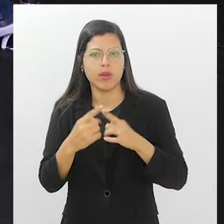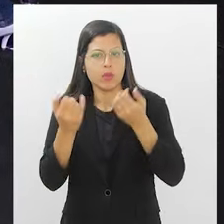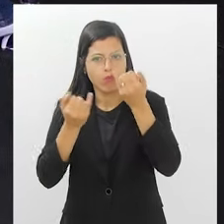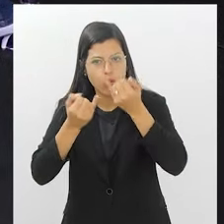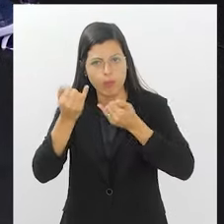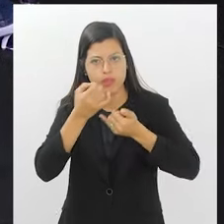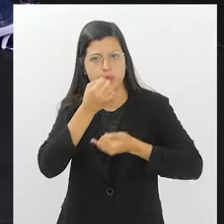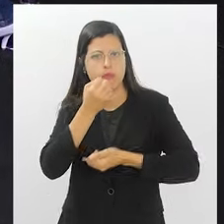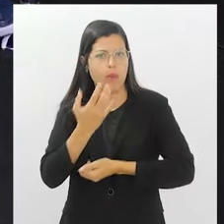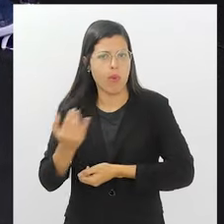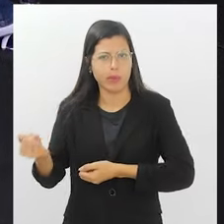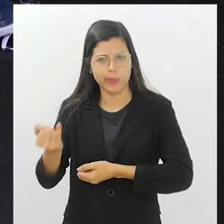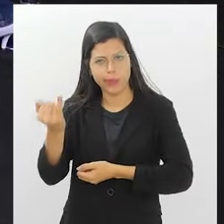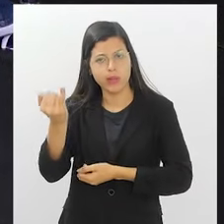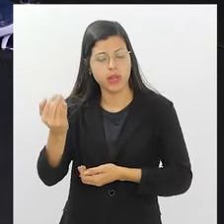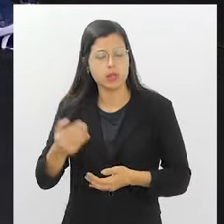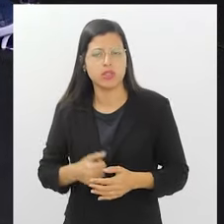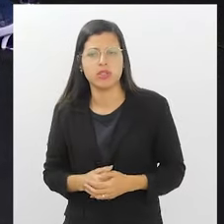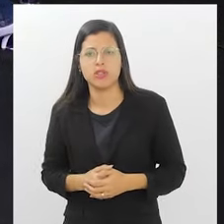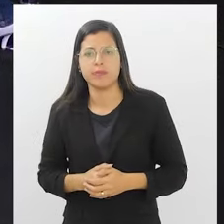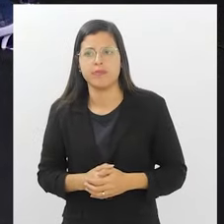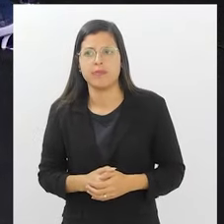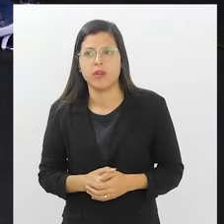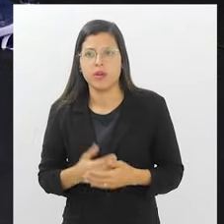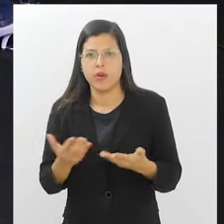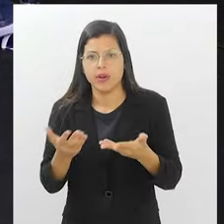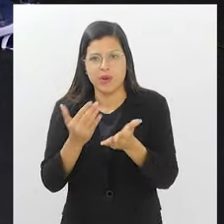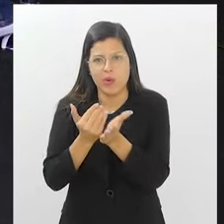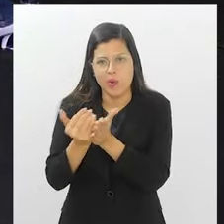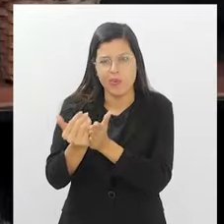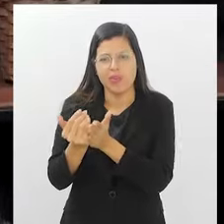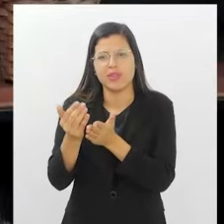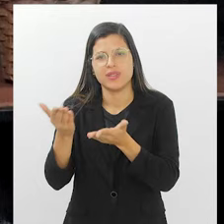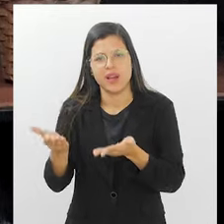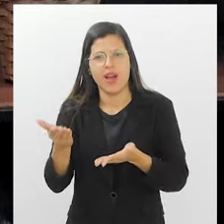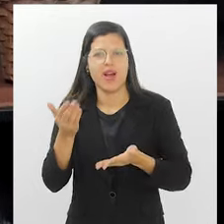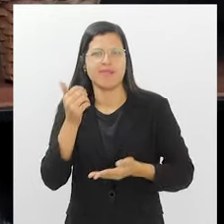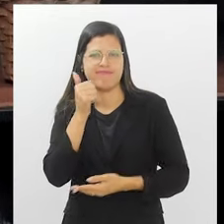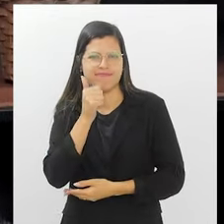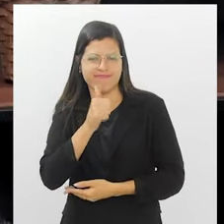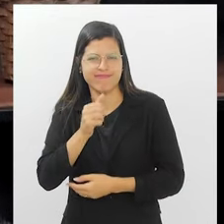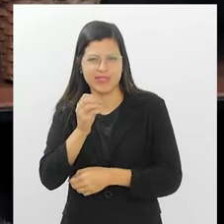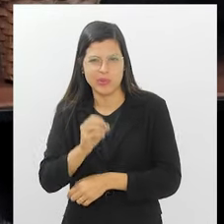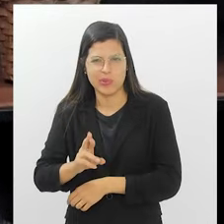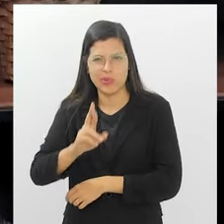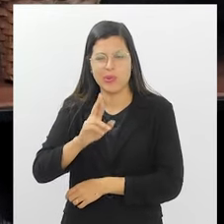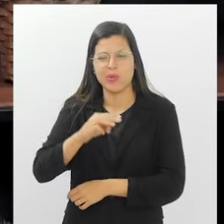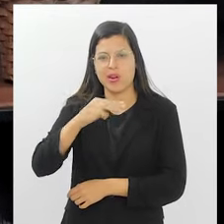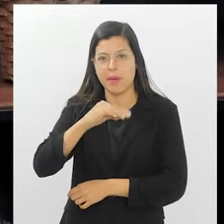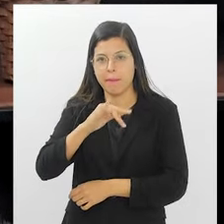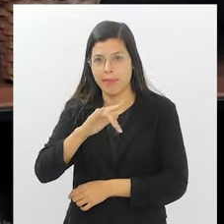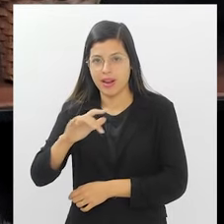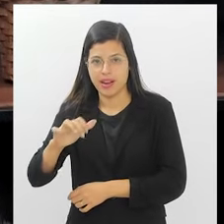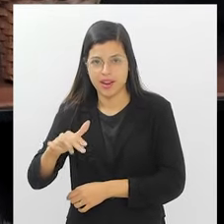afinal, informação nunca é demais. E eu gostaria de começar com a senhora, doutora Milena.